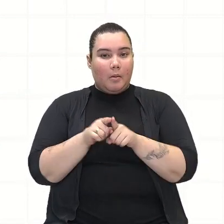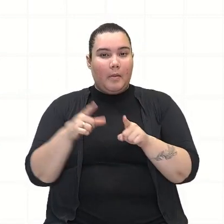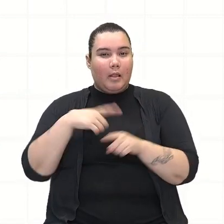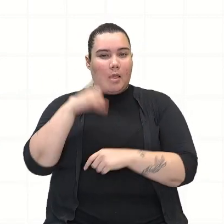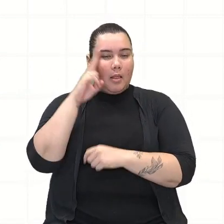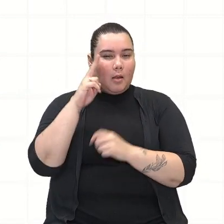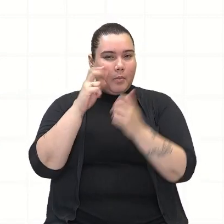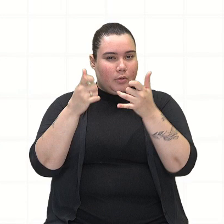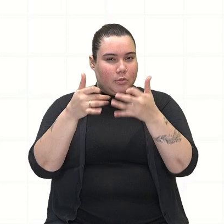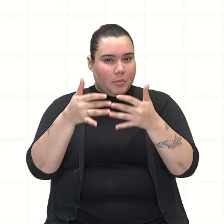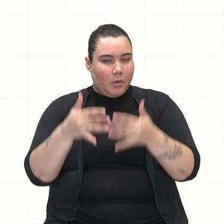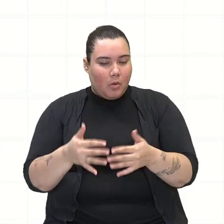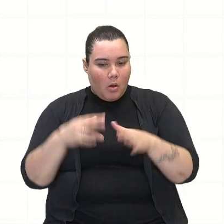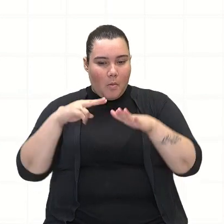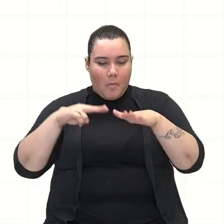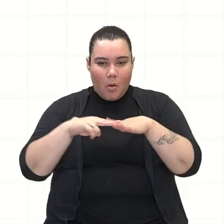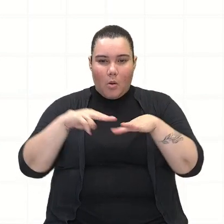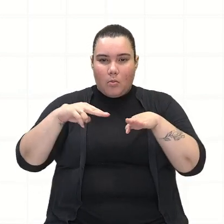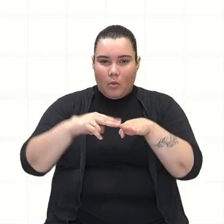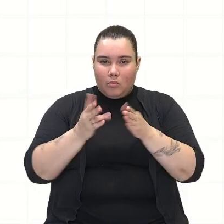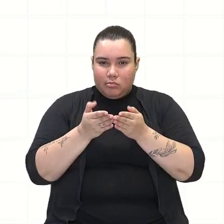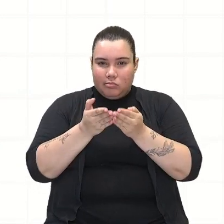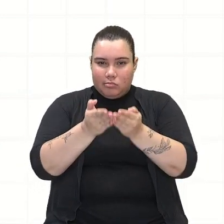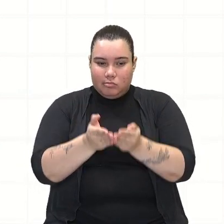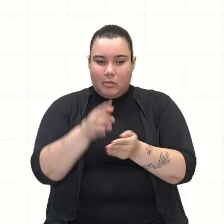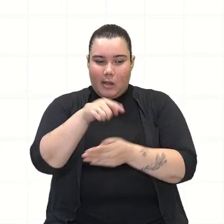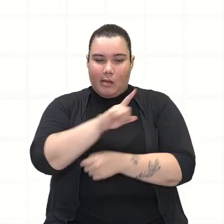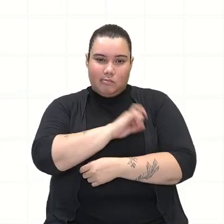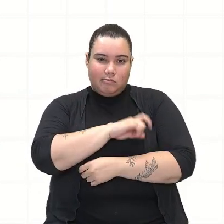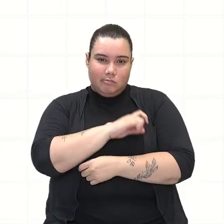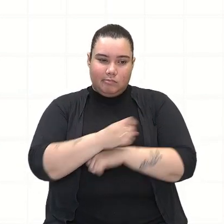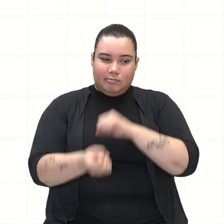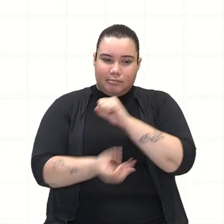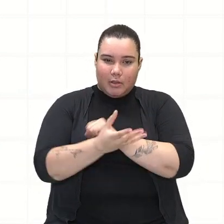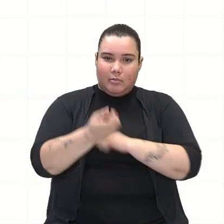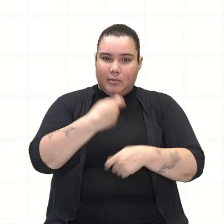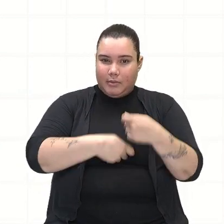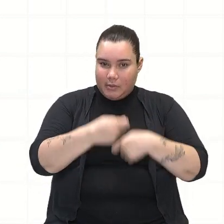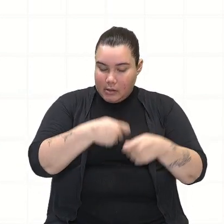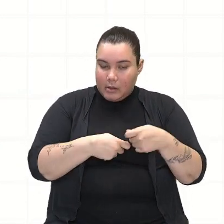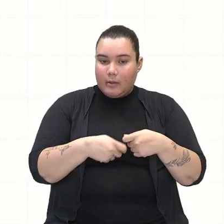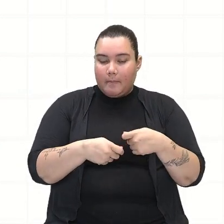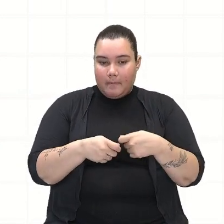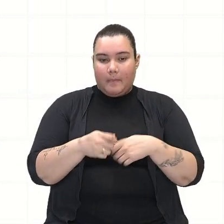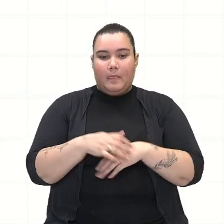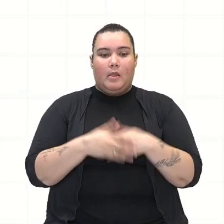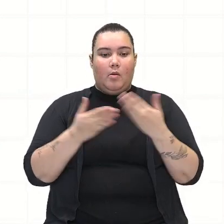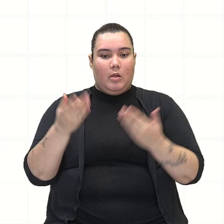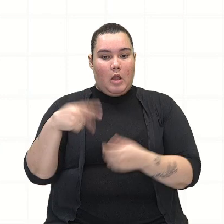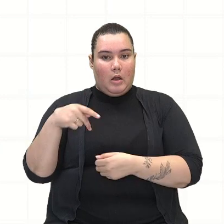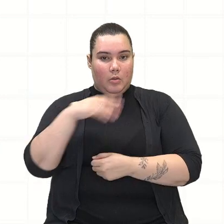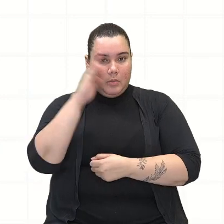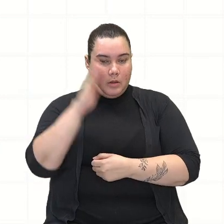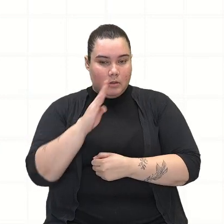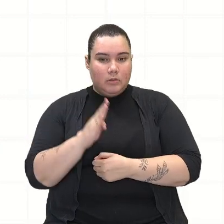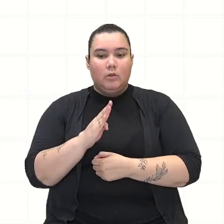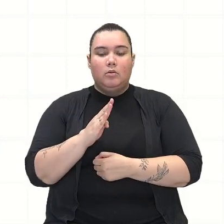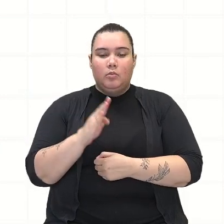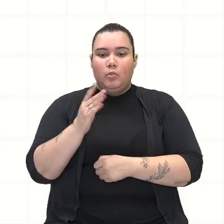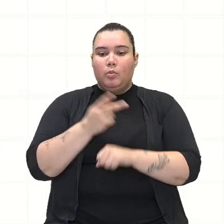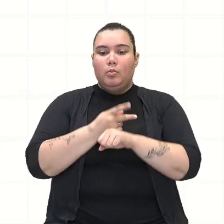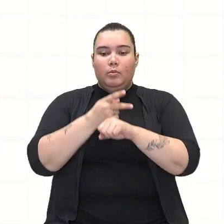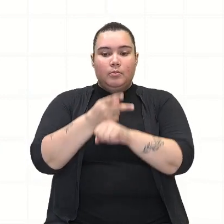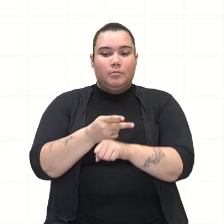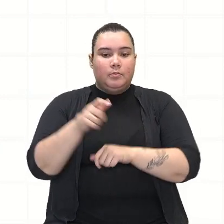né? Então, os próprios colonos brasileiros, ou melhor, os colonos que estão no território brasileiro, eles vão em busca